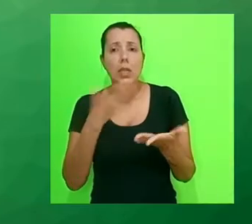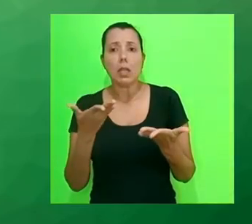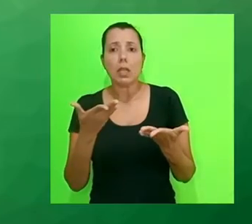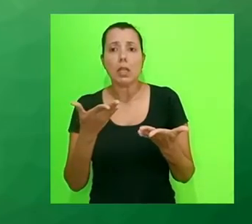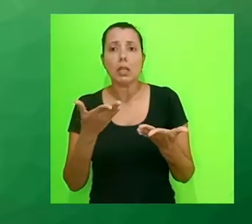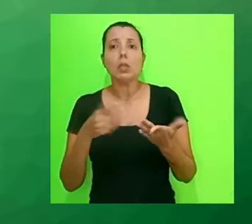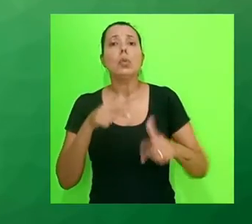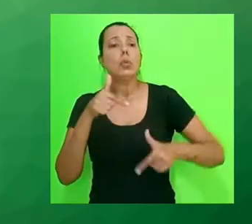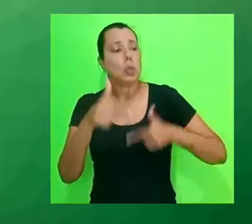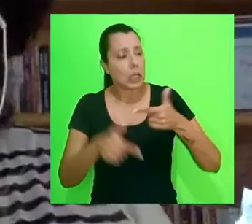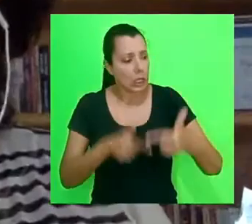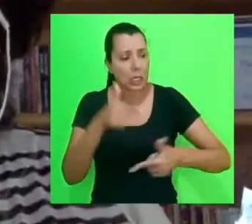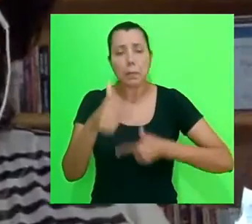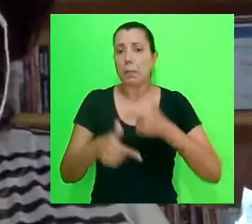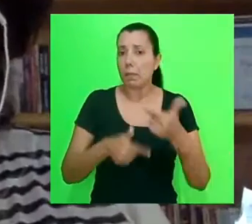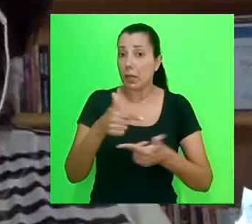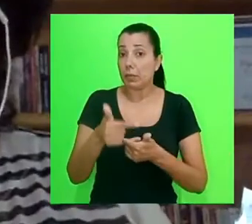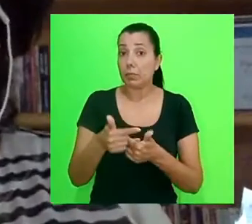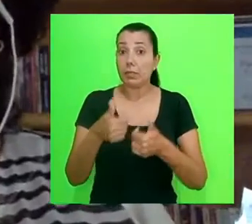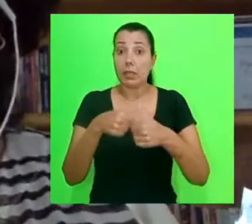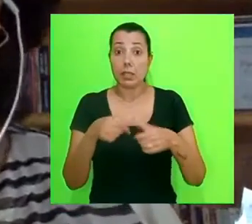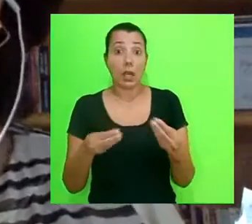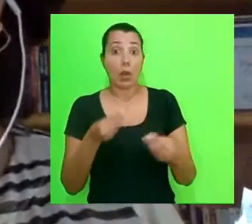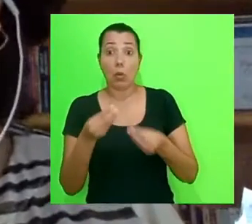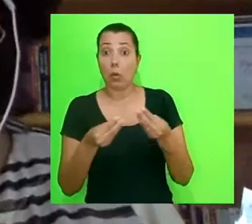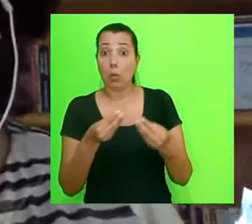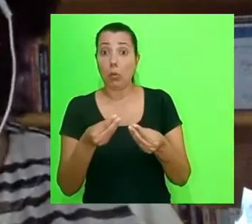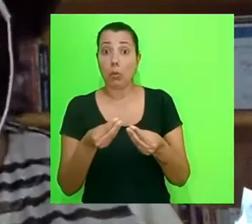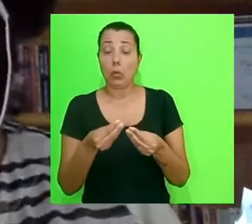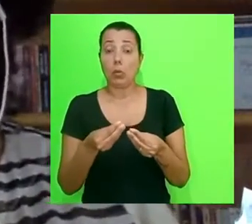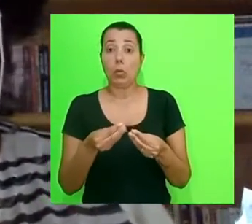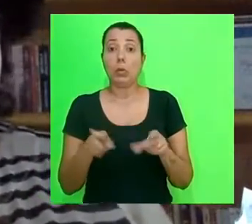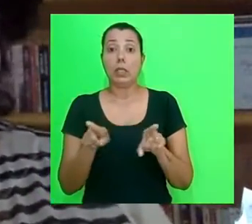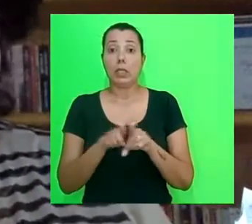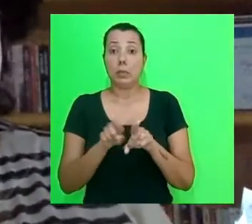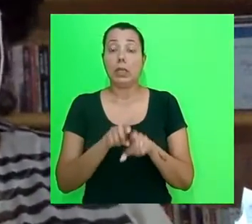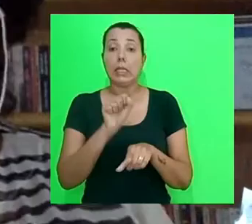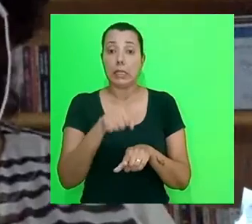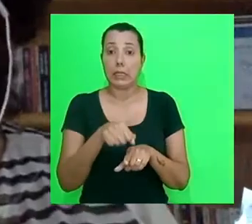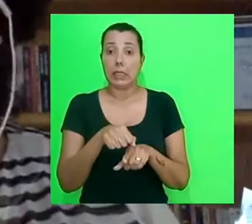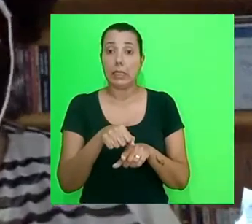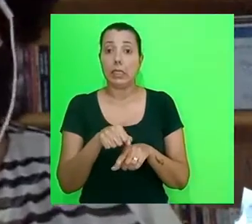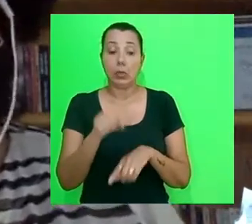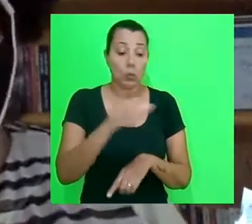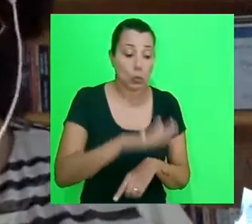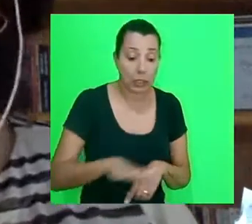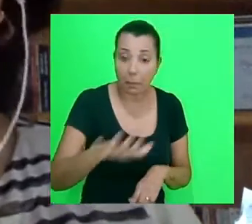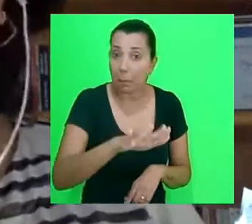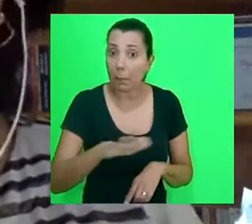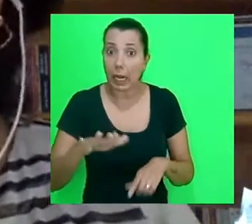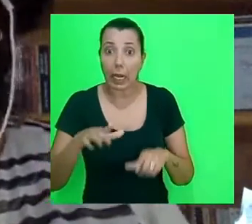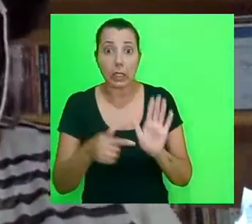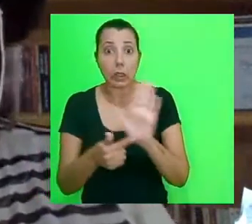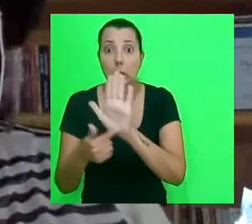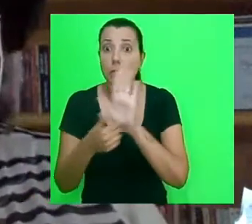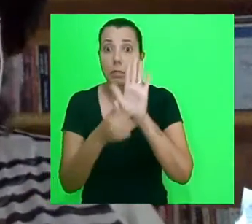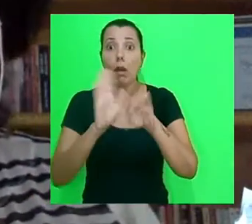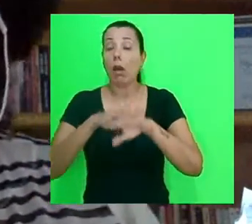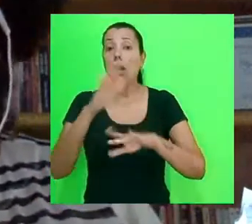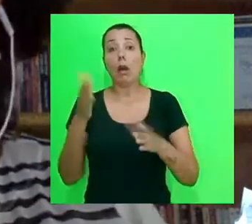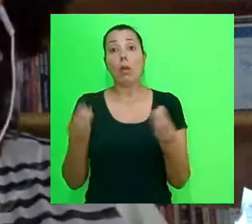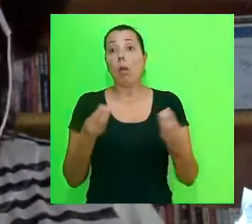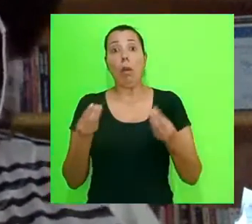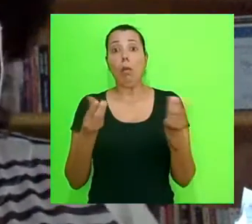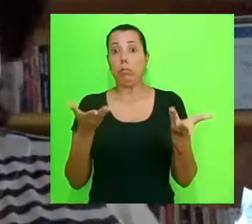Brasil revelam que mais de 60%, né, em torno de, eu não sei precisar o dado, mas mais